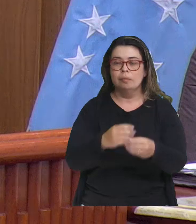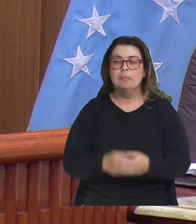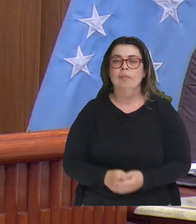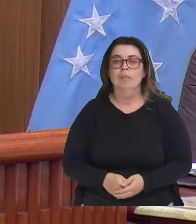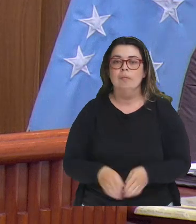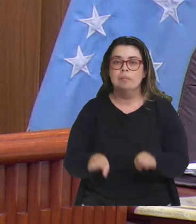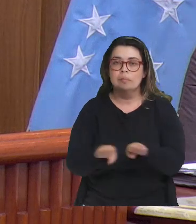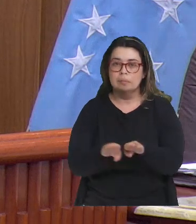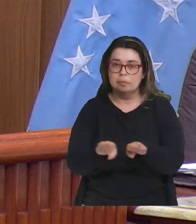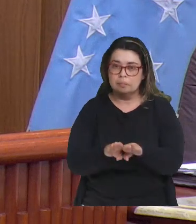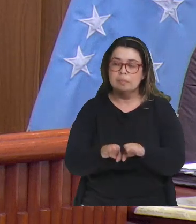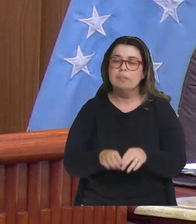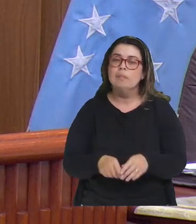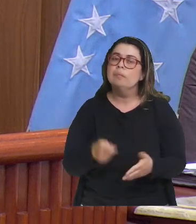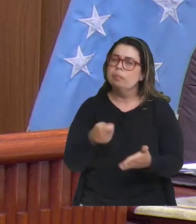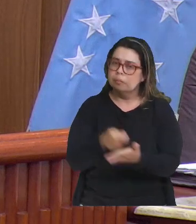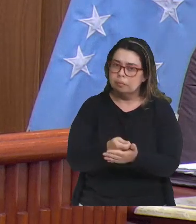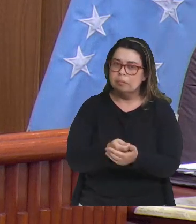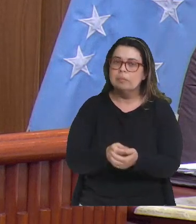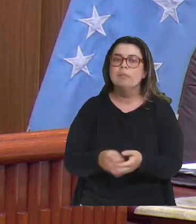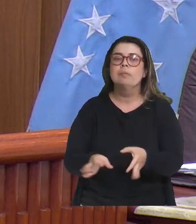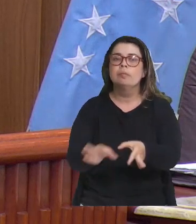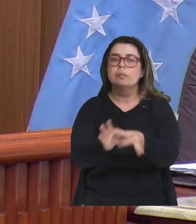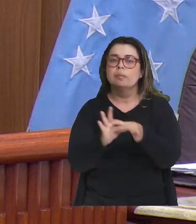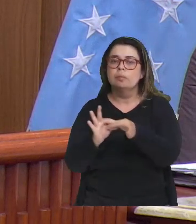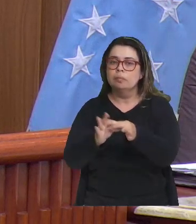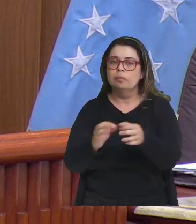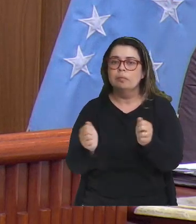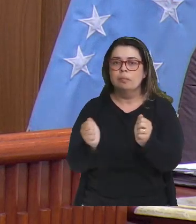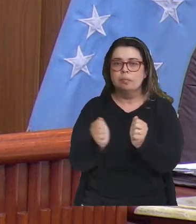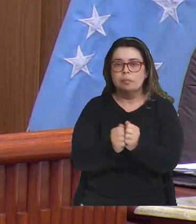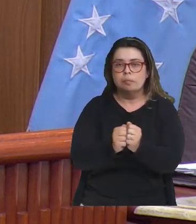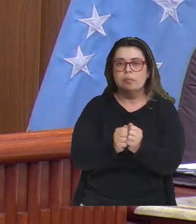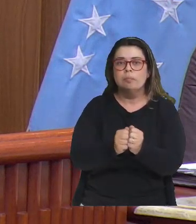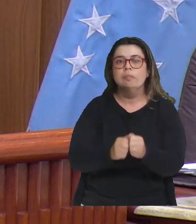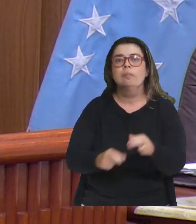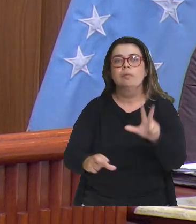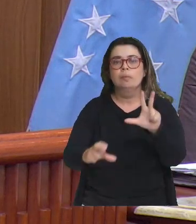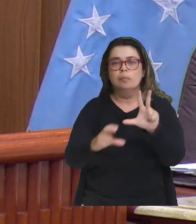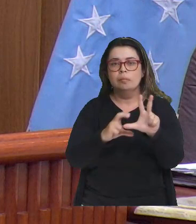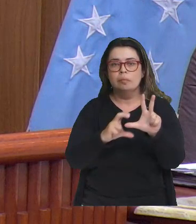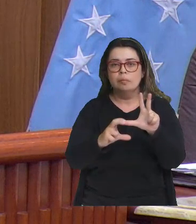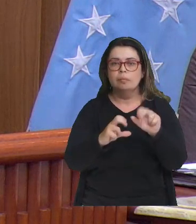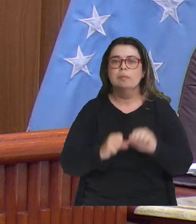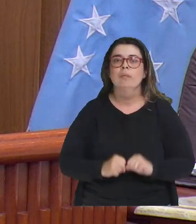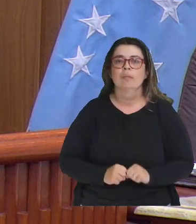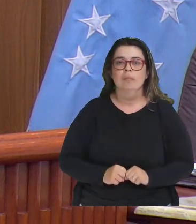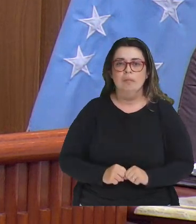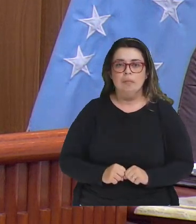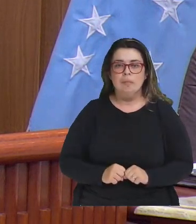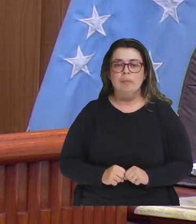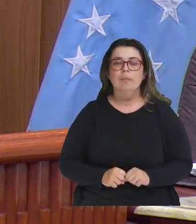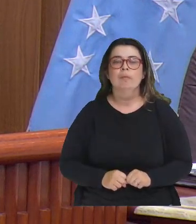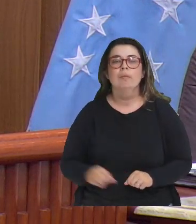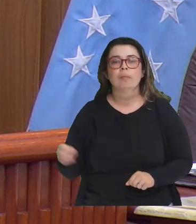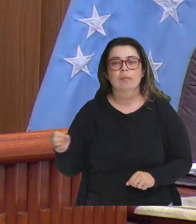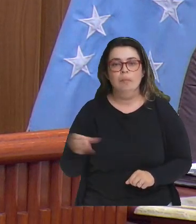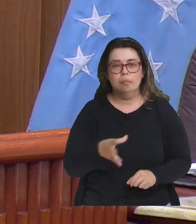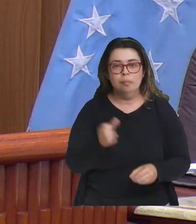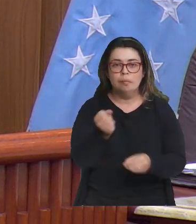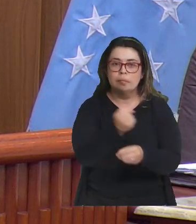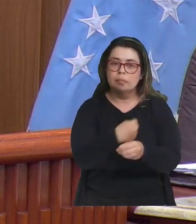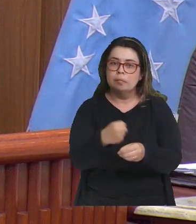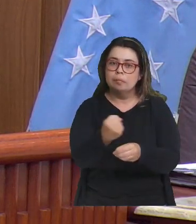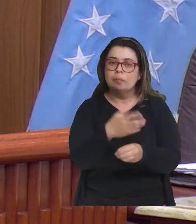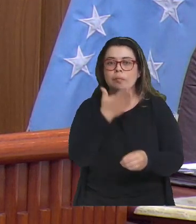ser eternizada, juntamente com os membros do Poder Executivo, à época da implantação da nova obra ou da